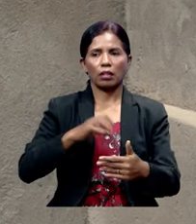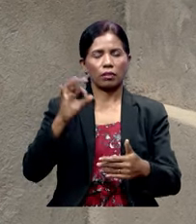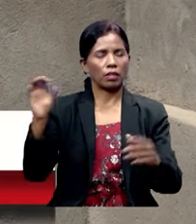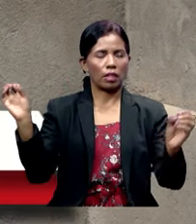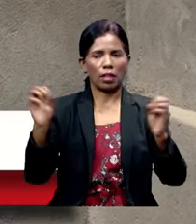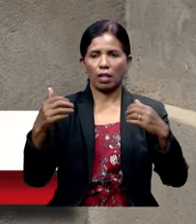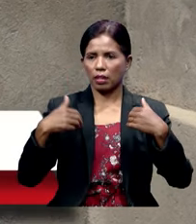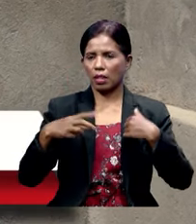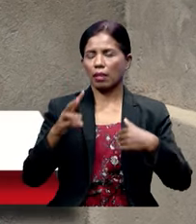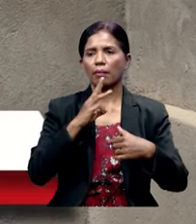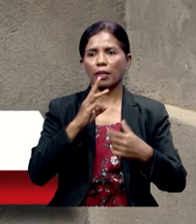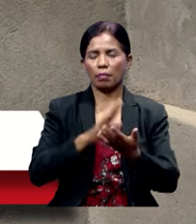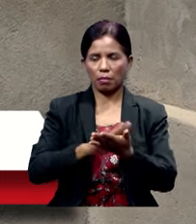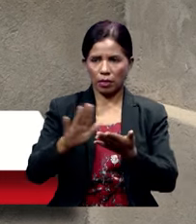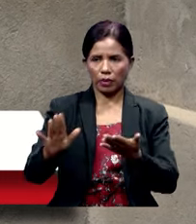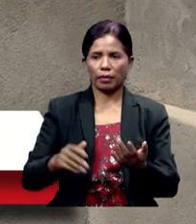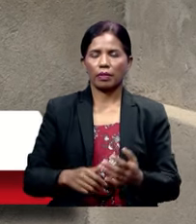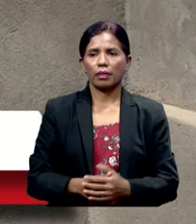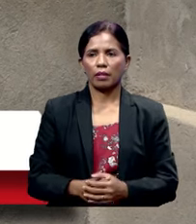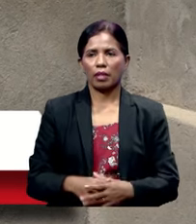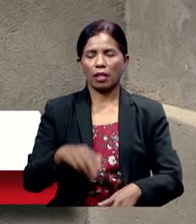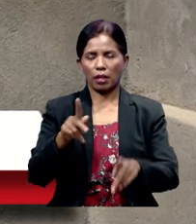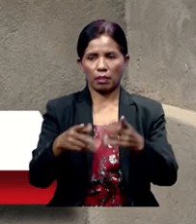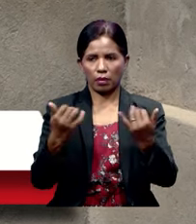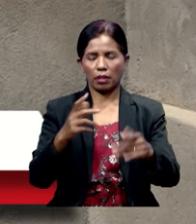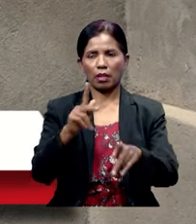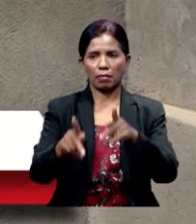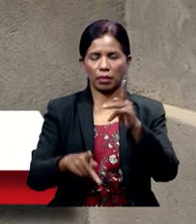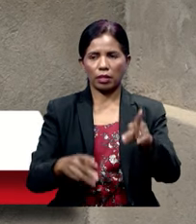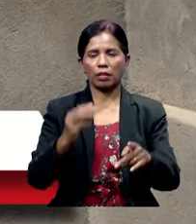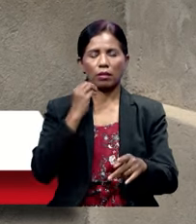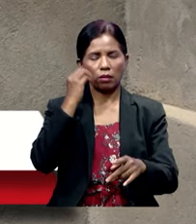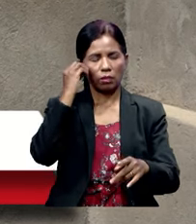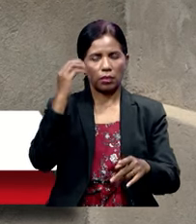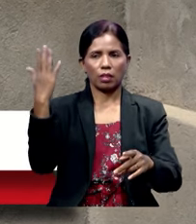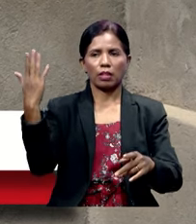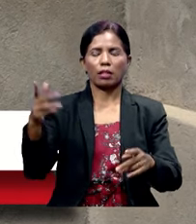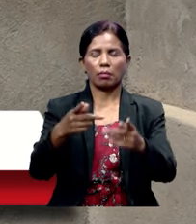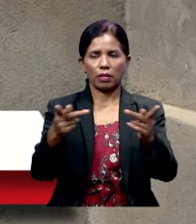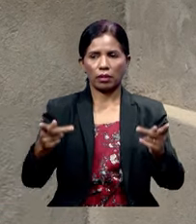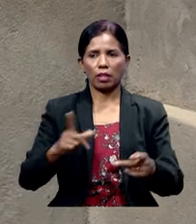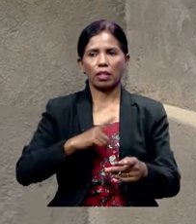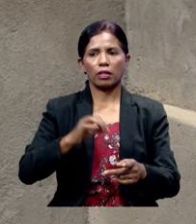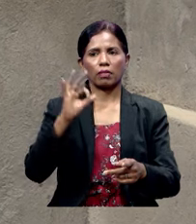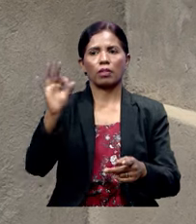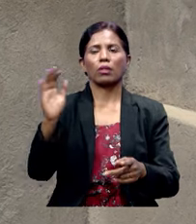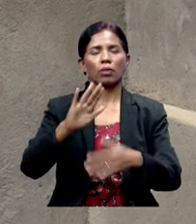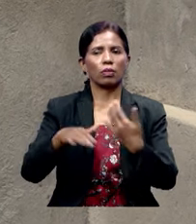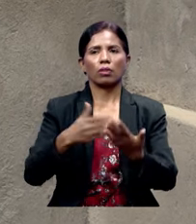bemos agora da comunidade sirene bemba residência arredor posto administrativo ele toho ne hototo so